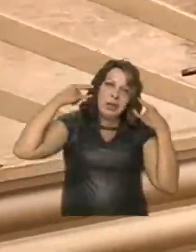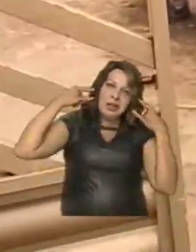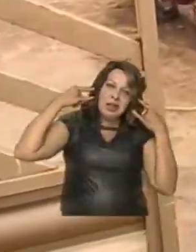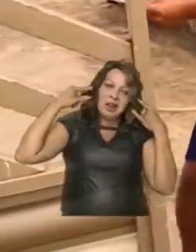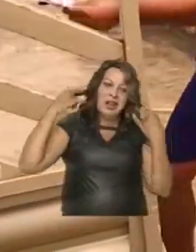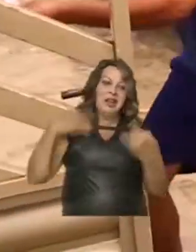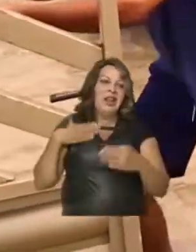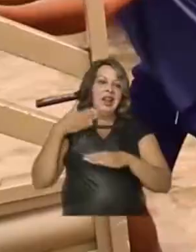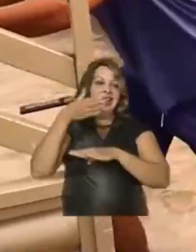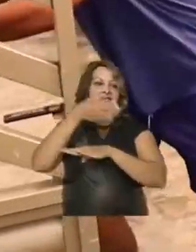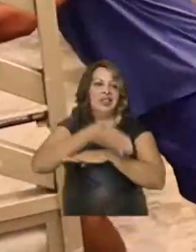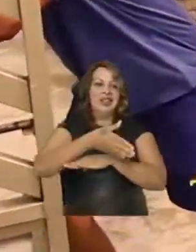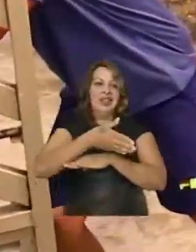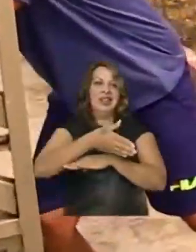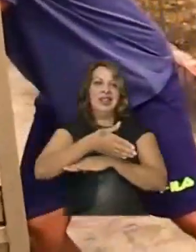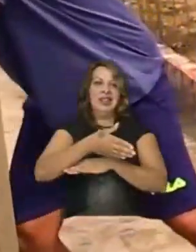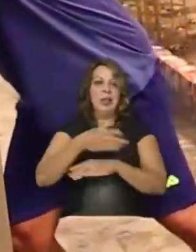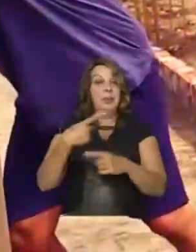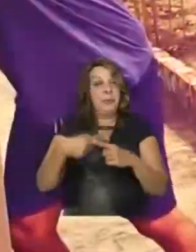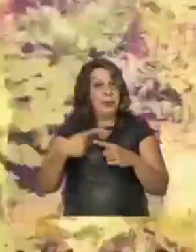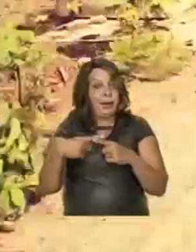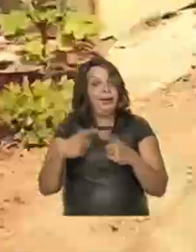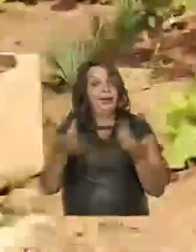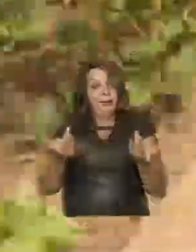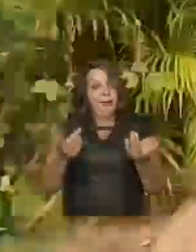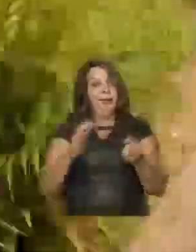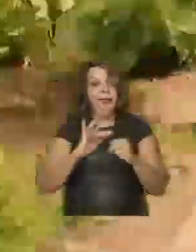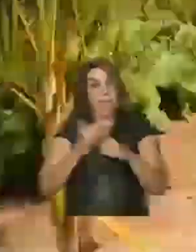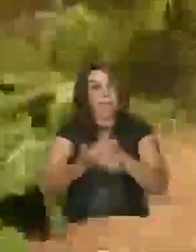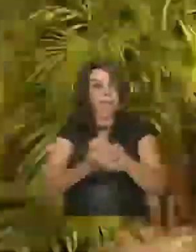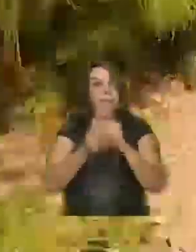gente poder entrar nesse período de pandemia.